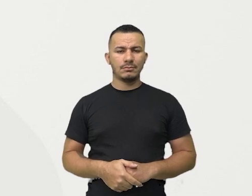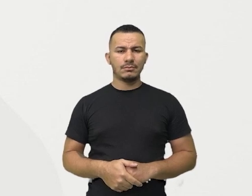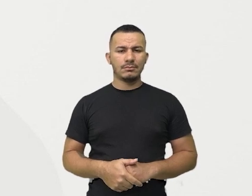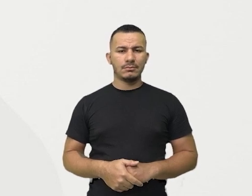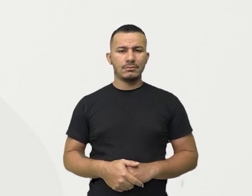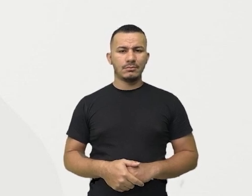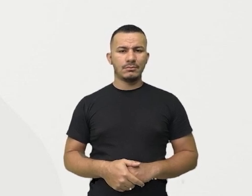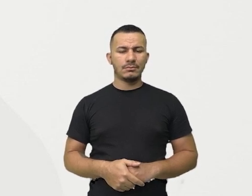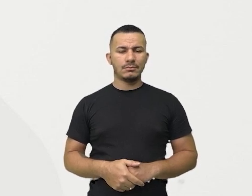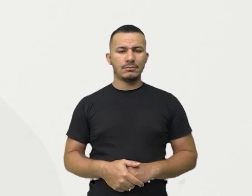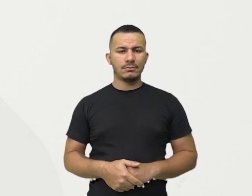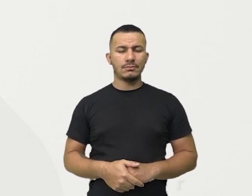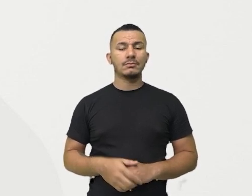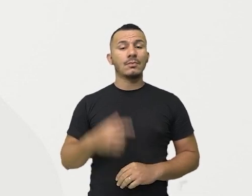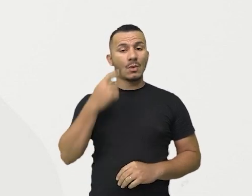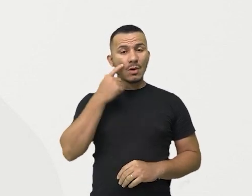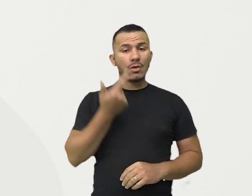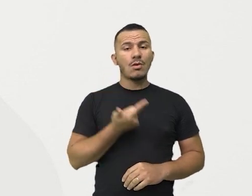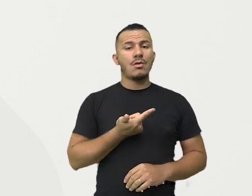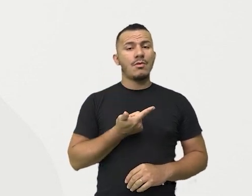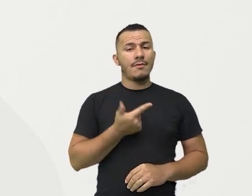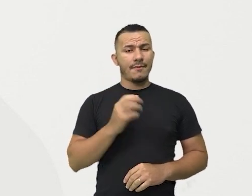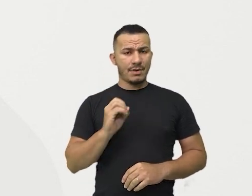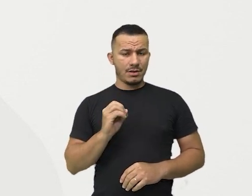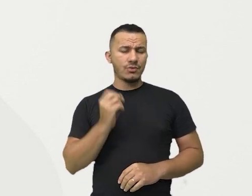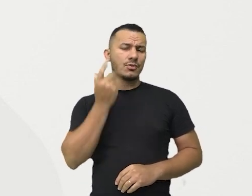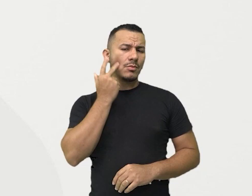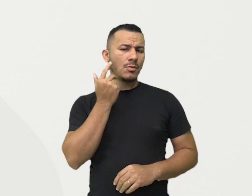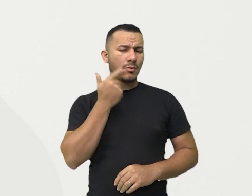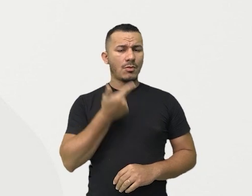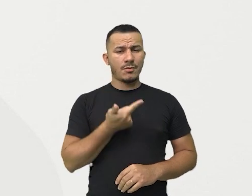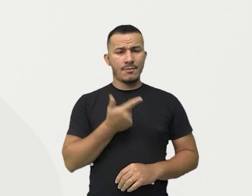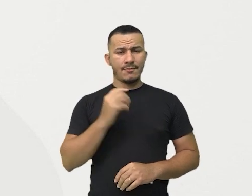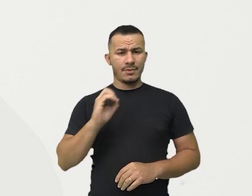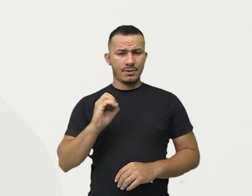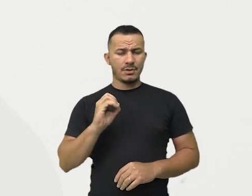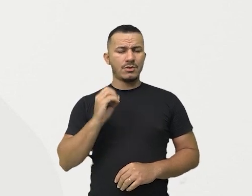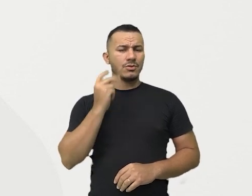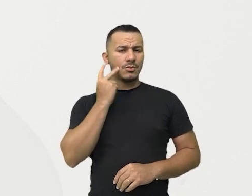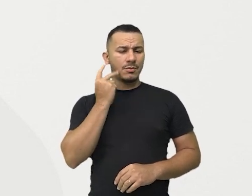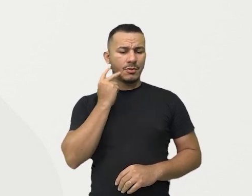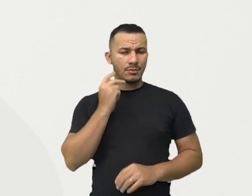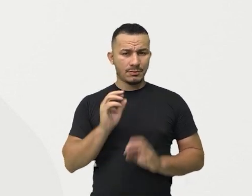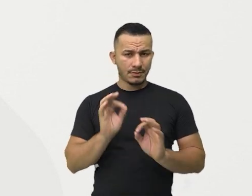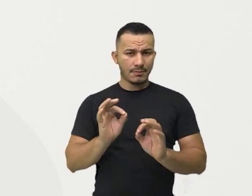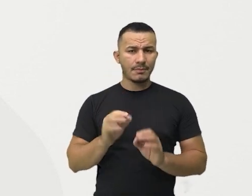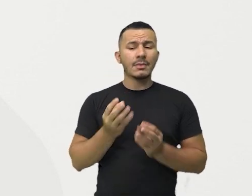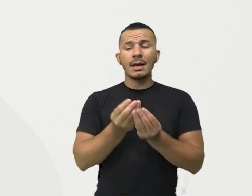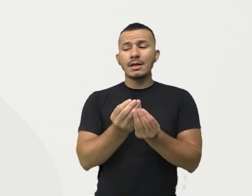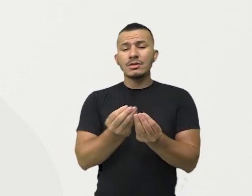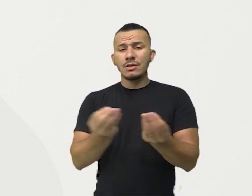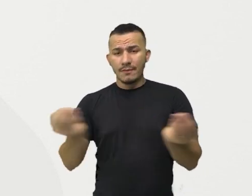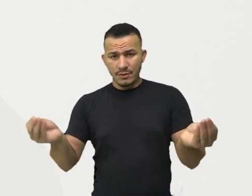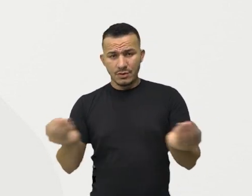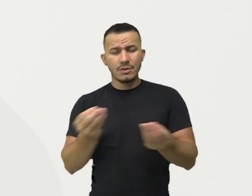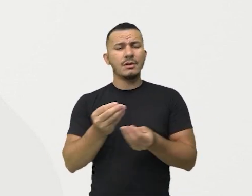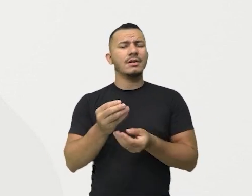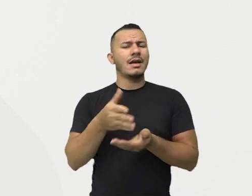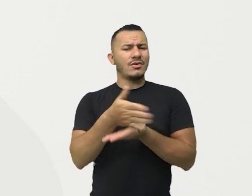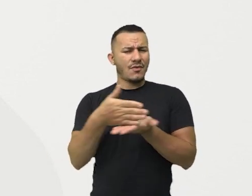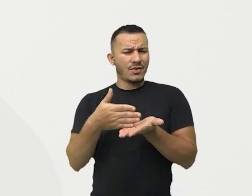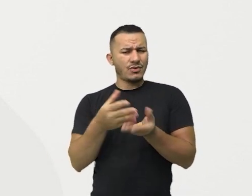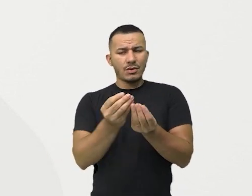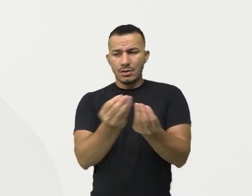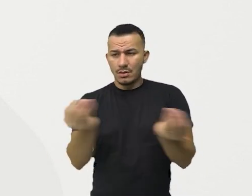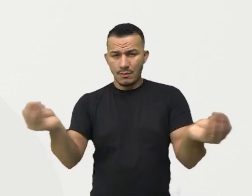tem 20 bombons. 20. Quantidade 20. Você quer dividir